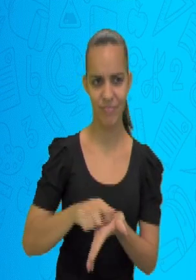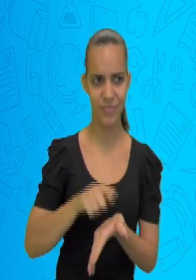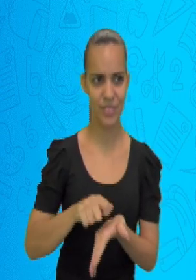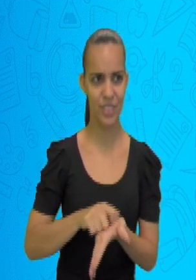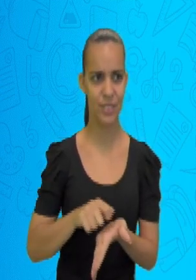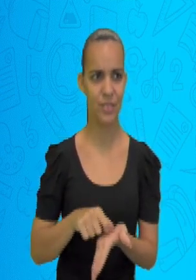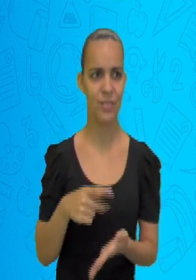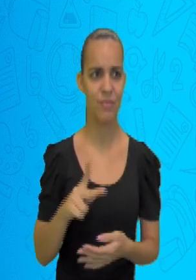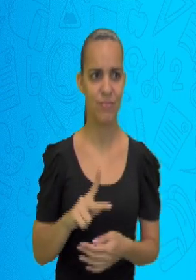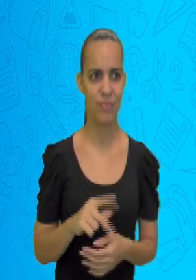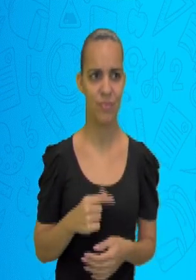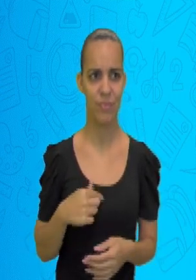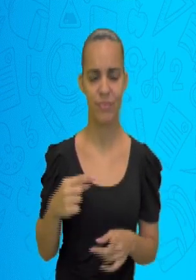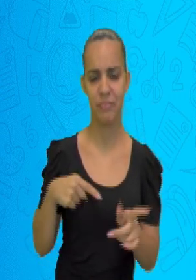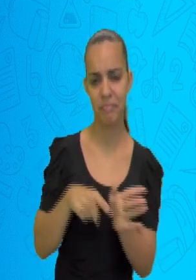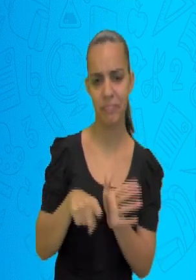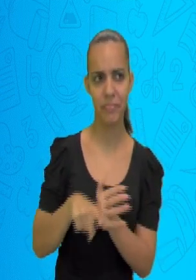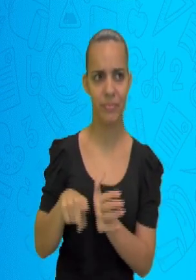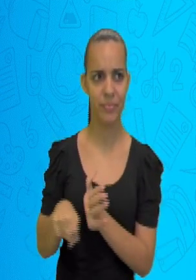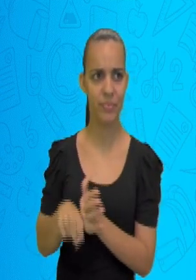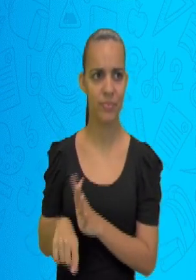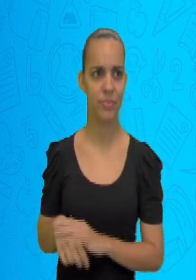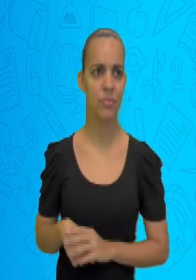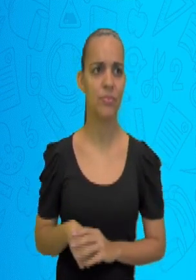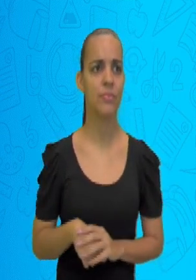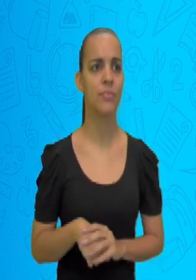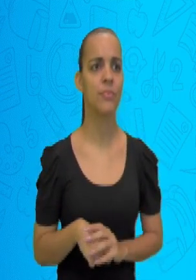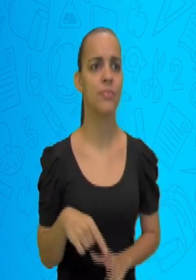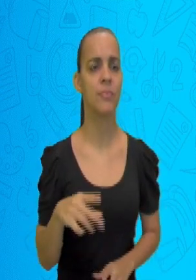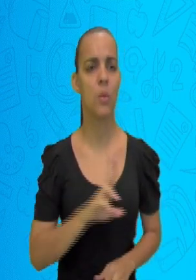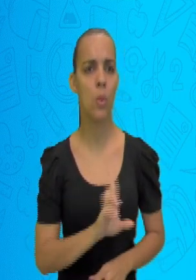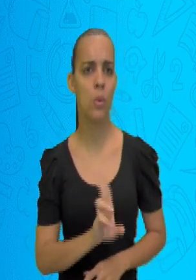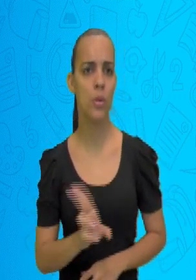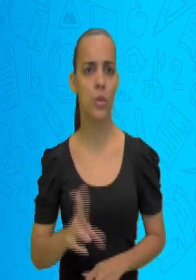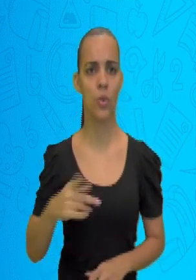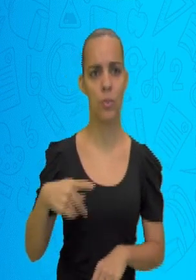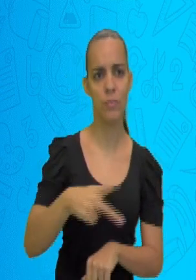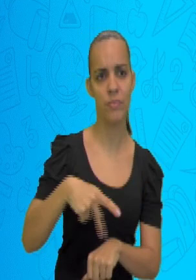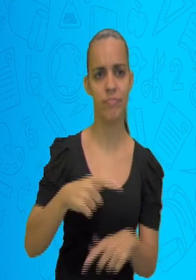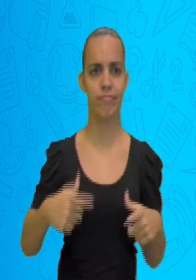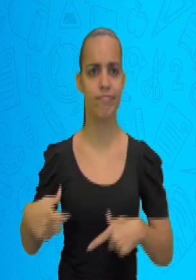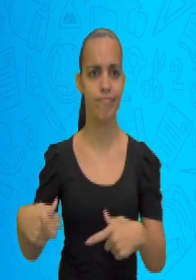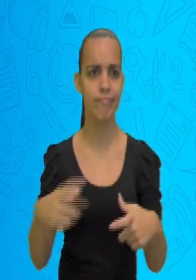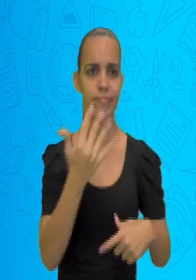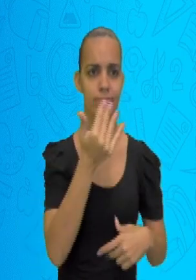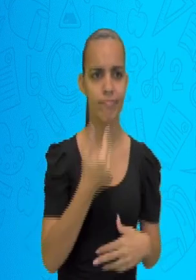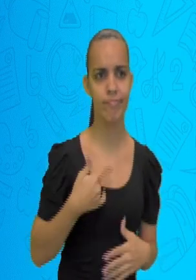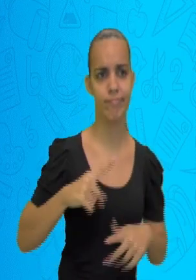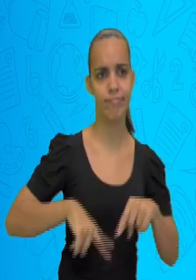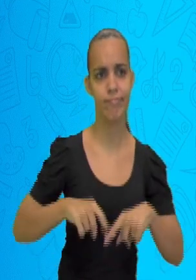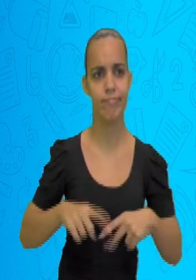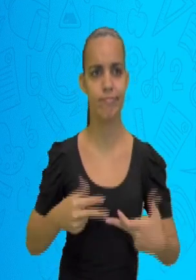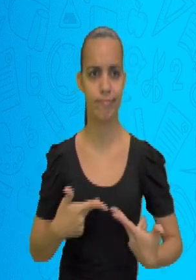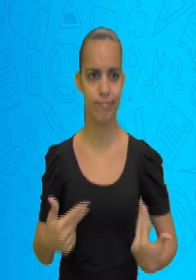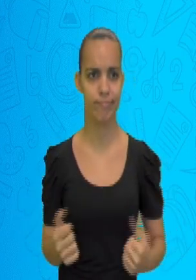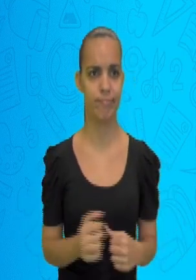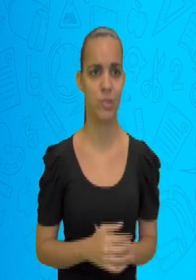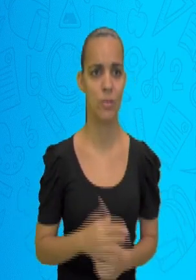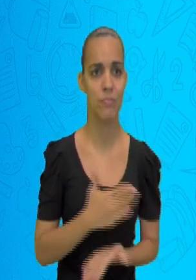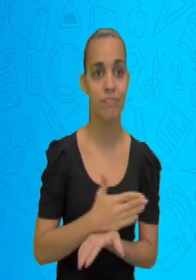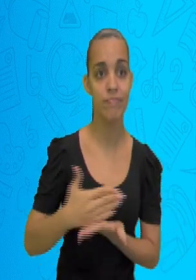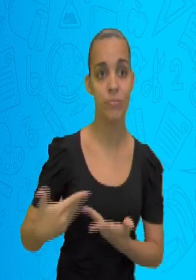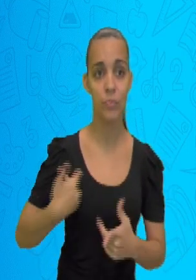ser preenchido com várias perguntas, como o nome, país, lugar, comida e objeto,